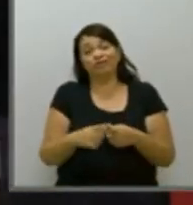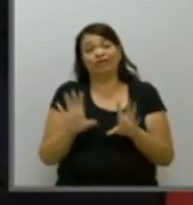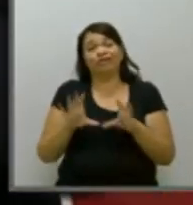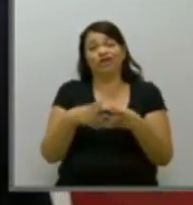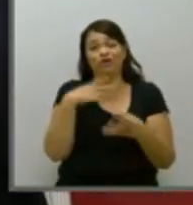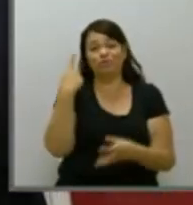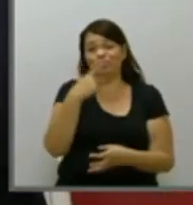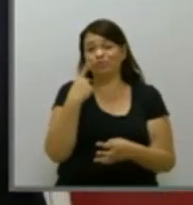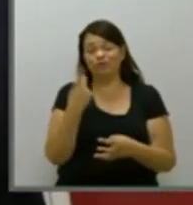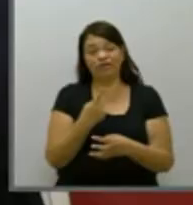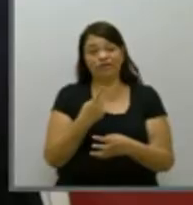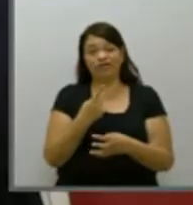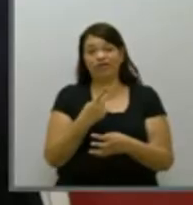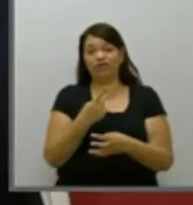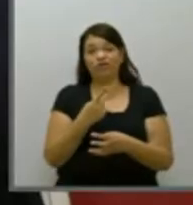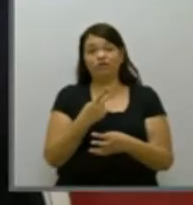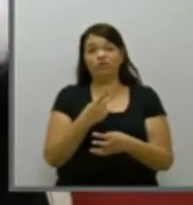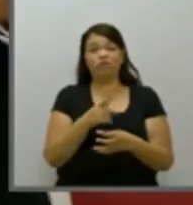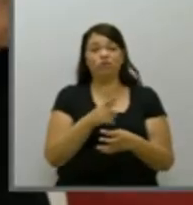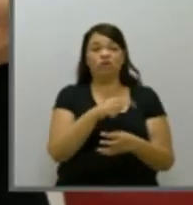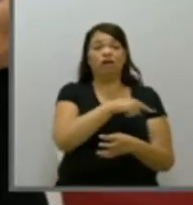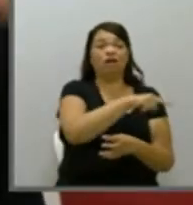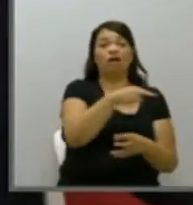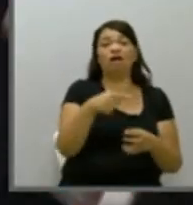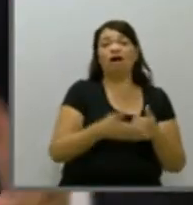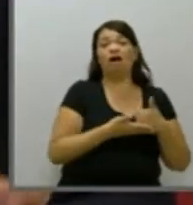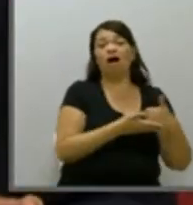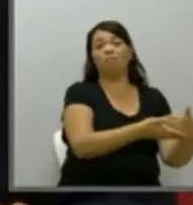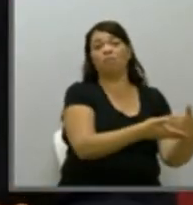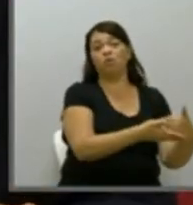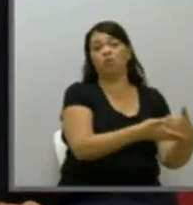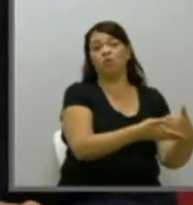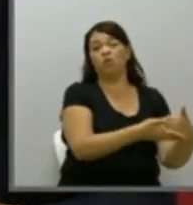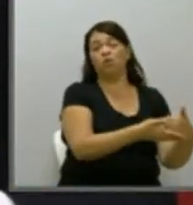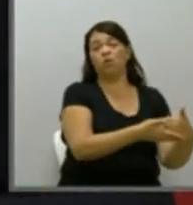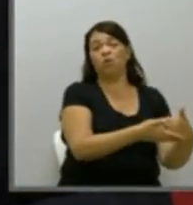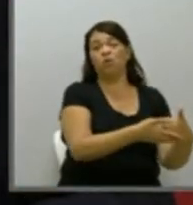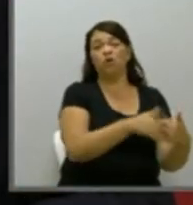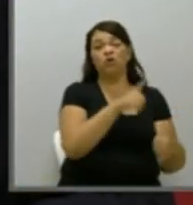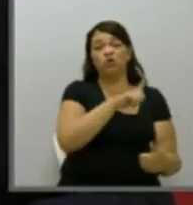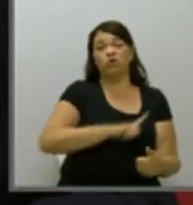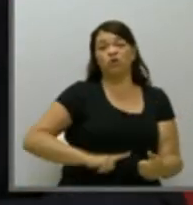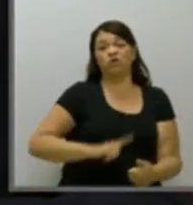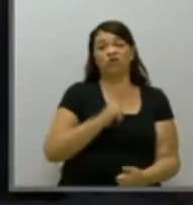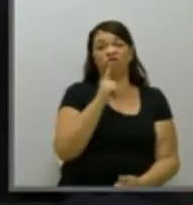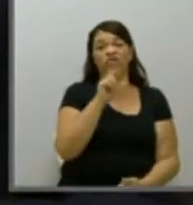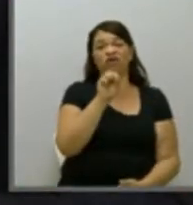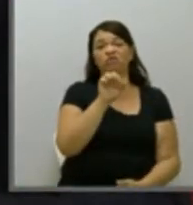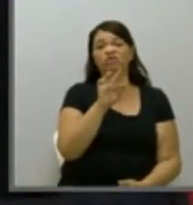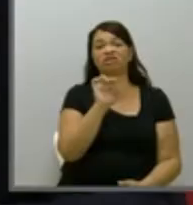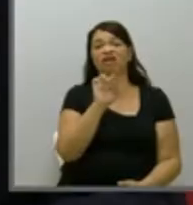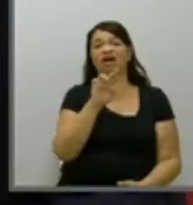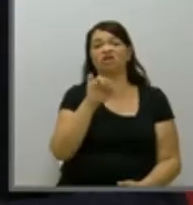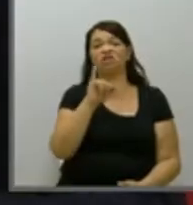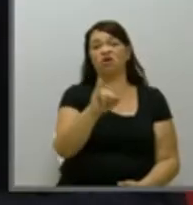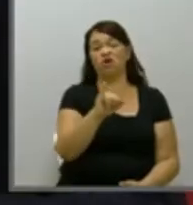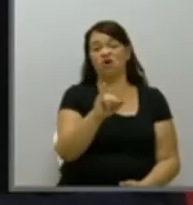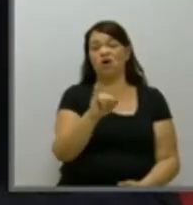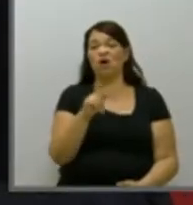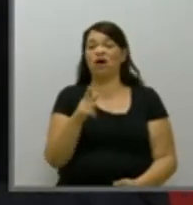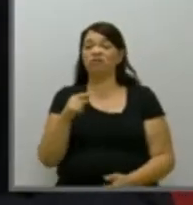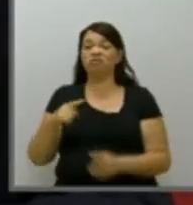que estão apoiando o governo Sartori e que estão apoiando o governo Temer. Eu até divirjo um pouco, Sartor,